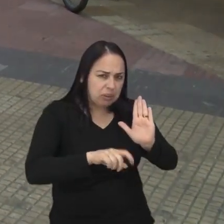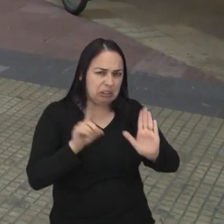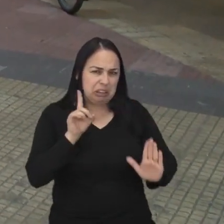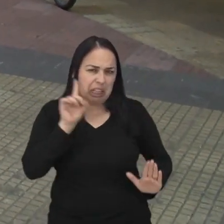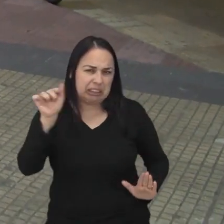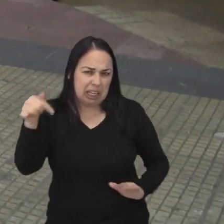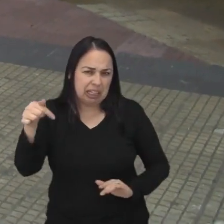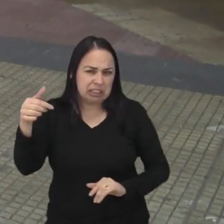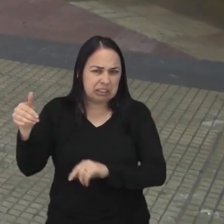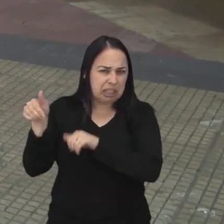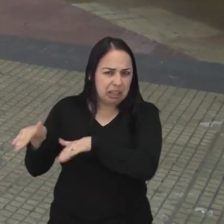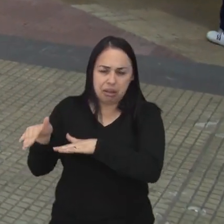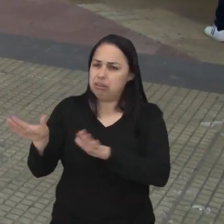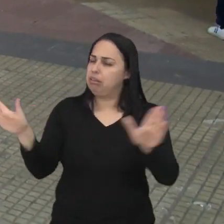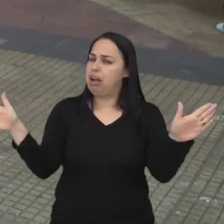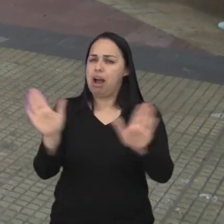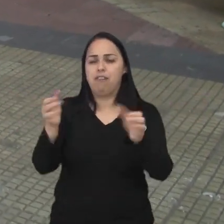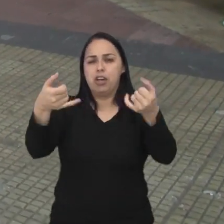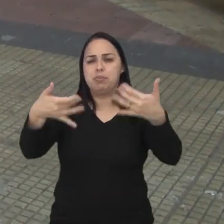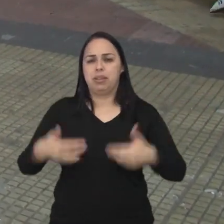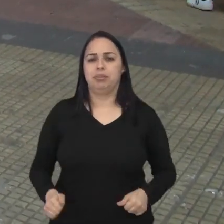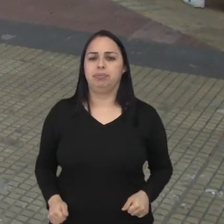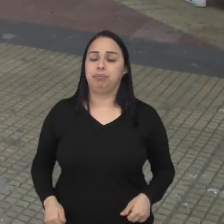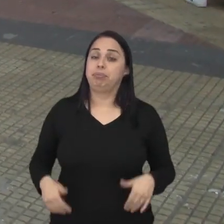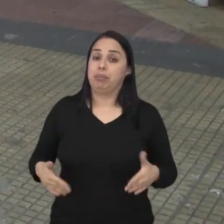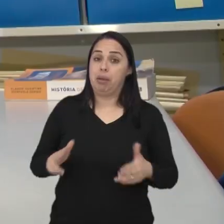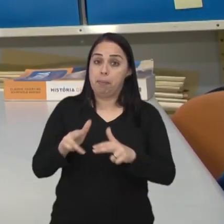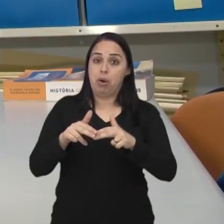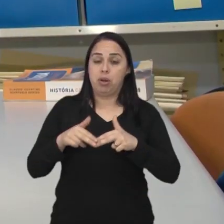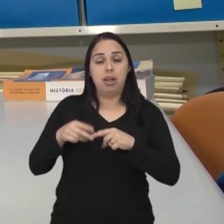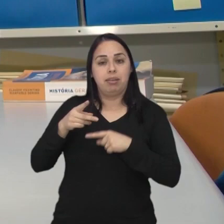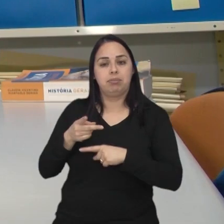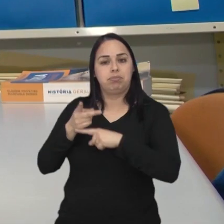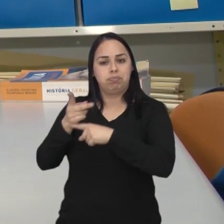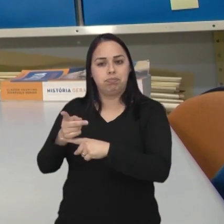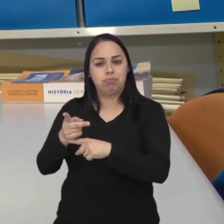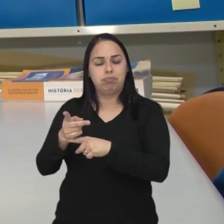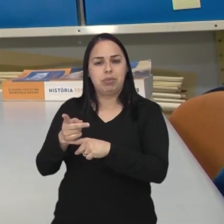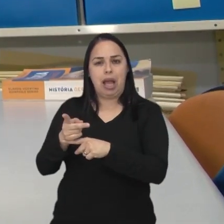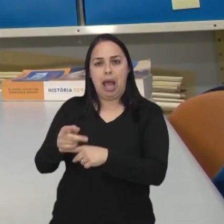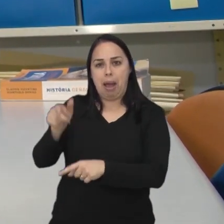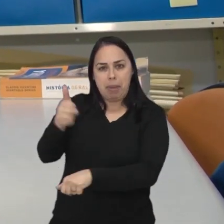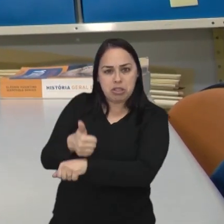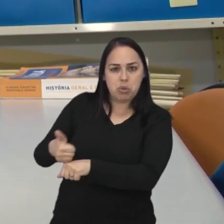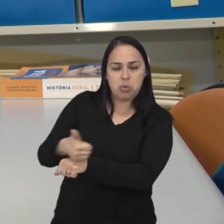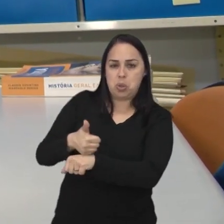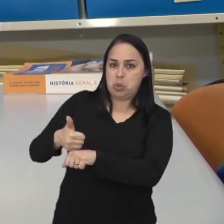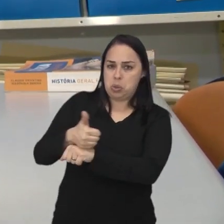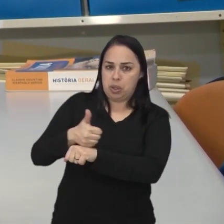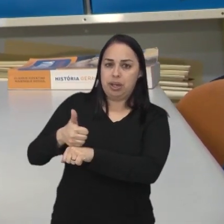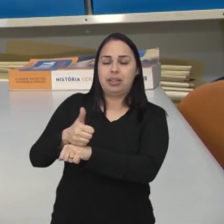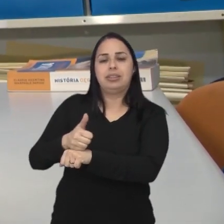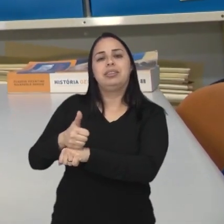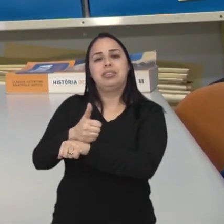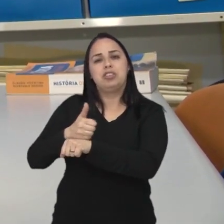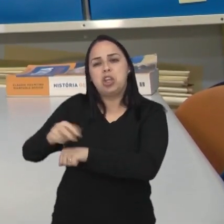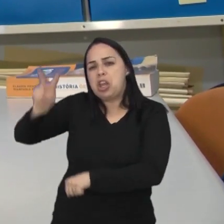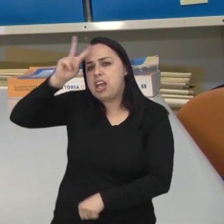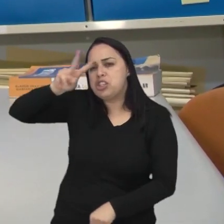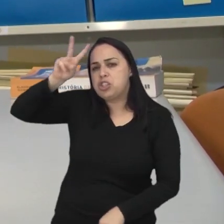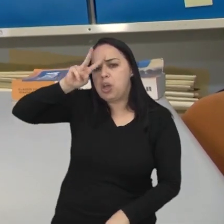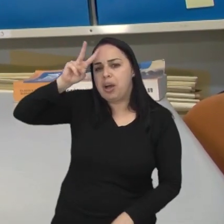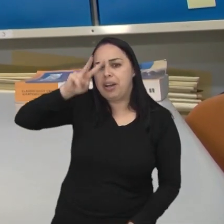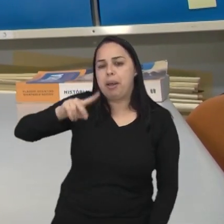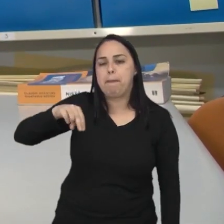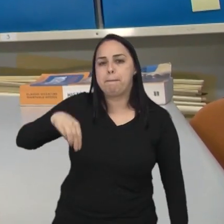de setembro? Calma, que a gente vai explicar. Para isso, fomos consultar uma especialista no assunto, a doutora